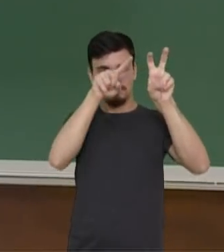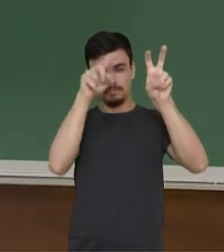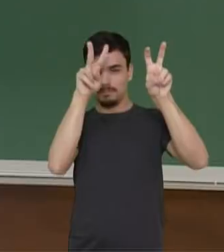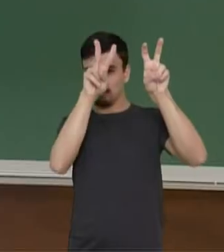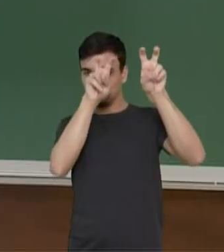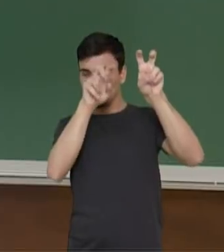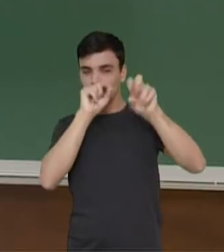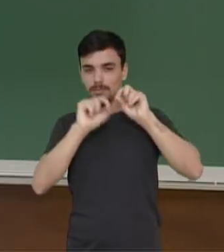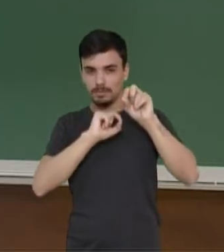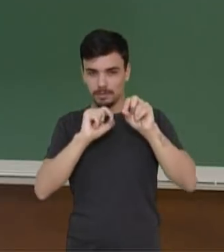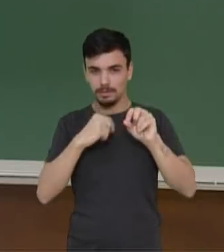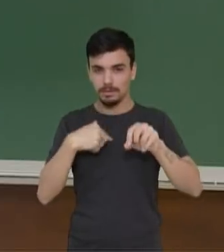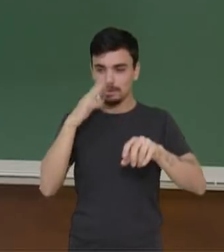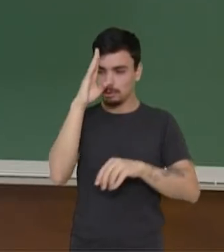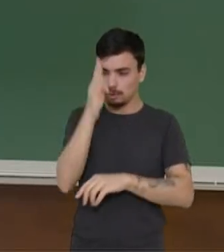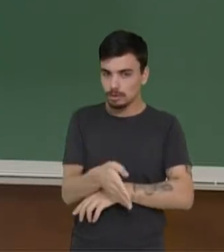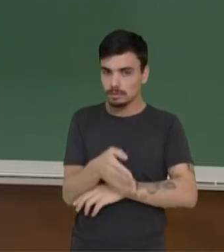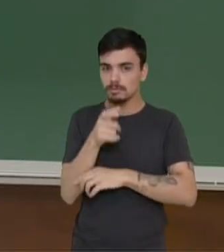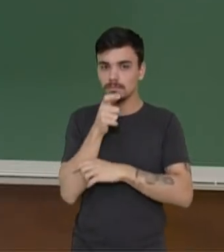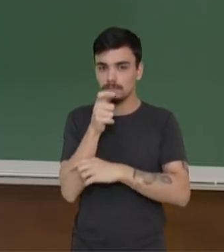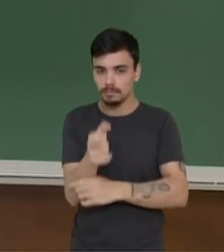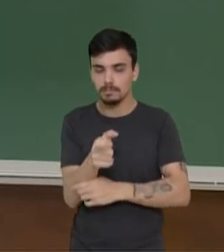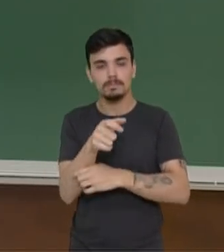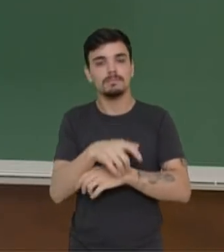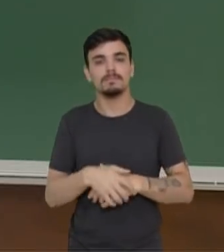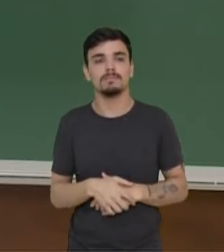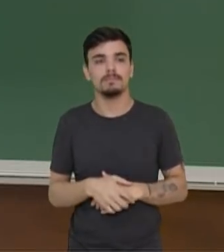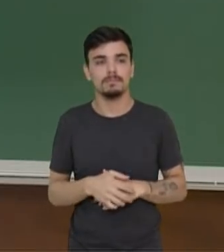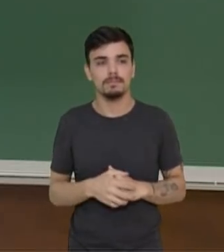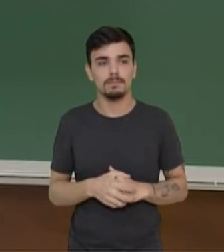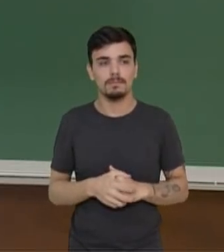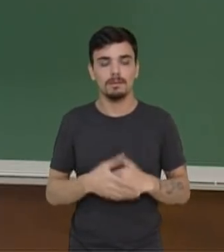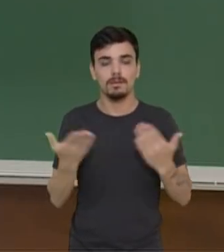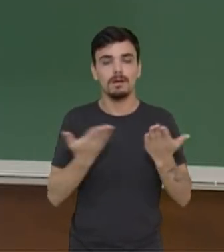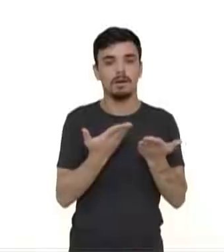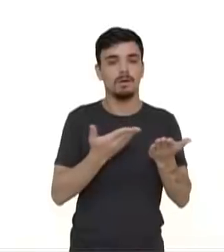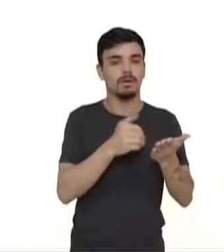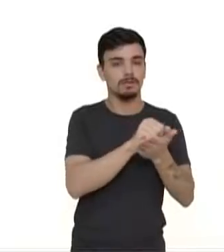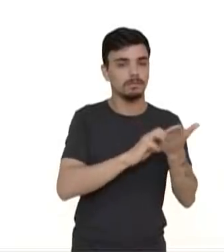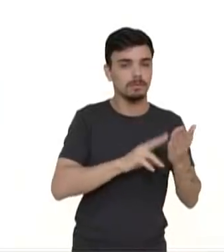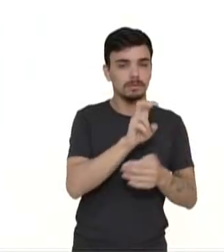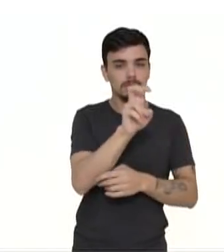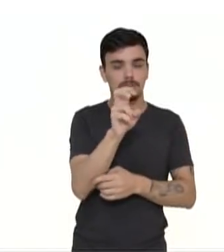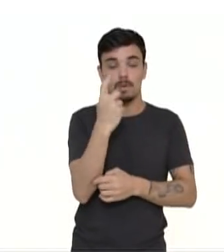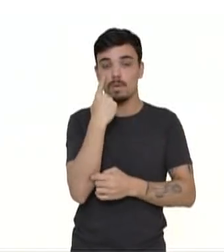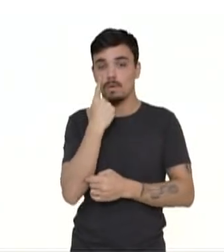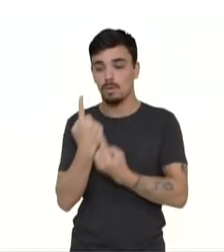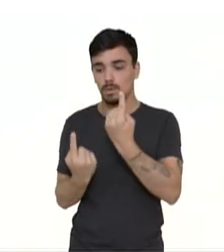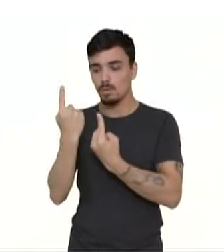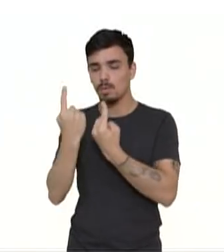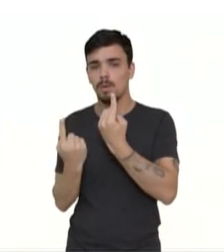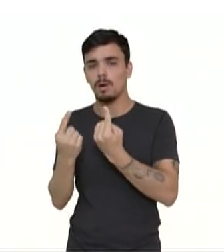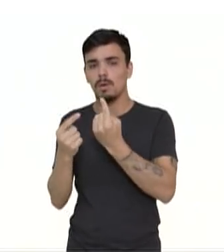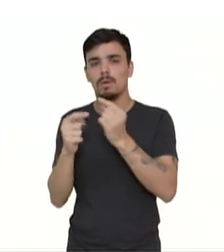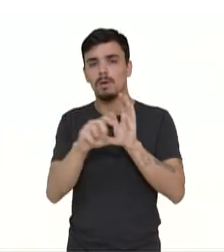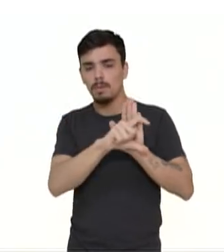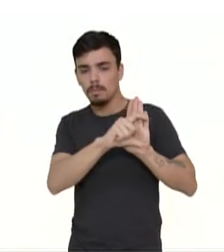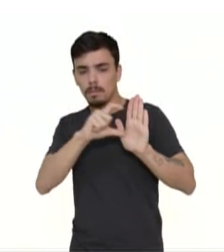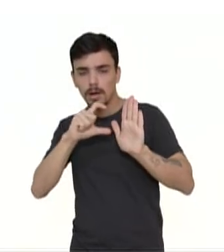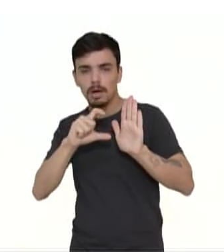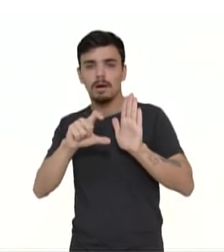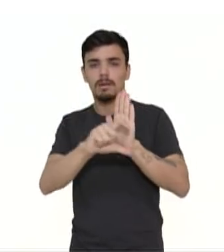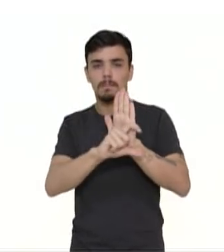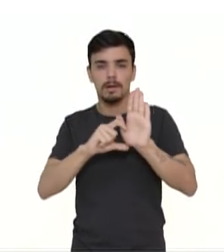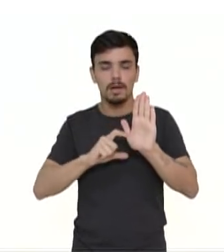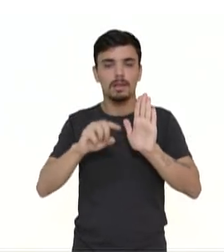para fazer a citação direta. Parabéns para quem conseguiu perceber. Número 5 agora. Qual das passagens do texto demonstram